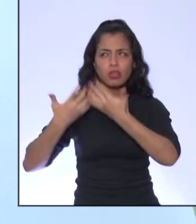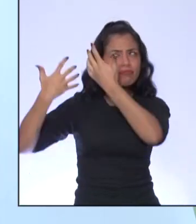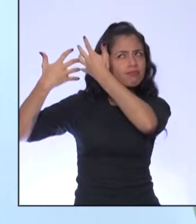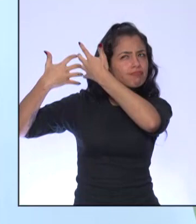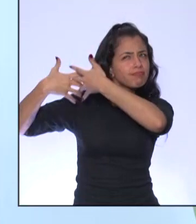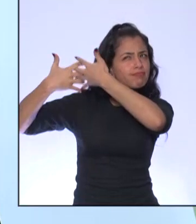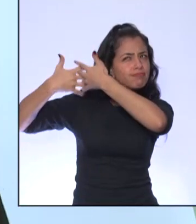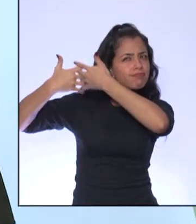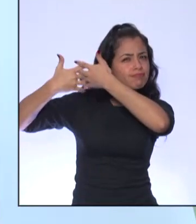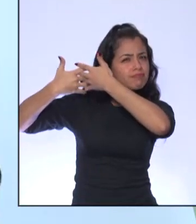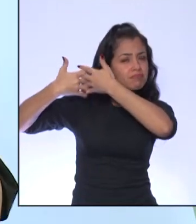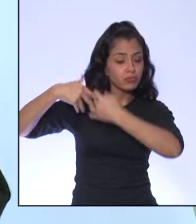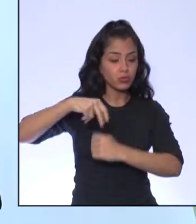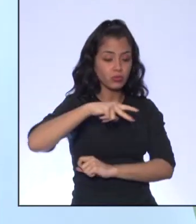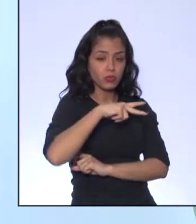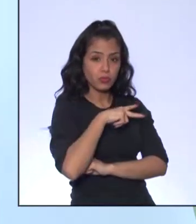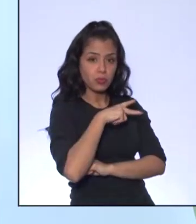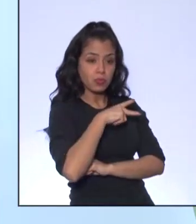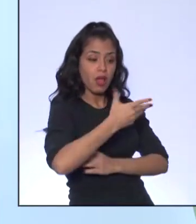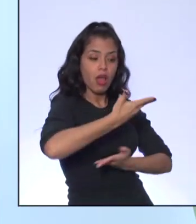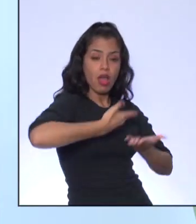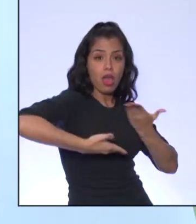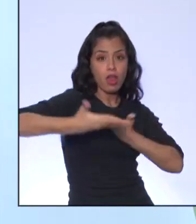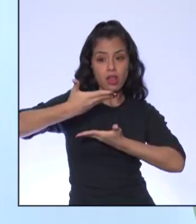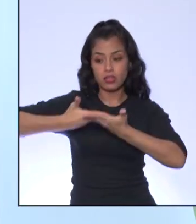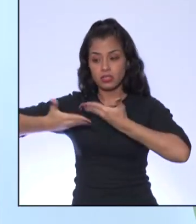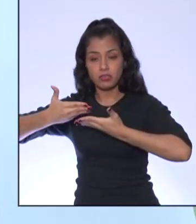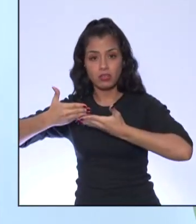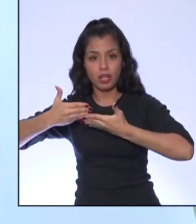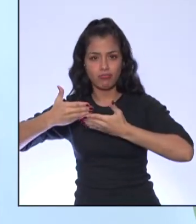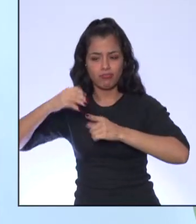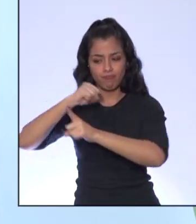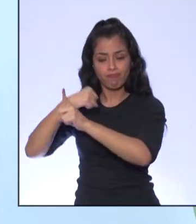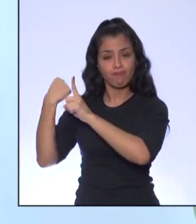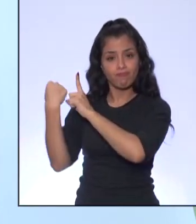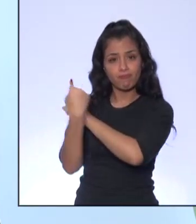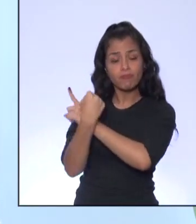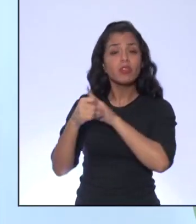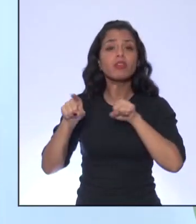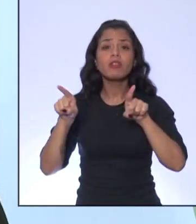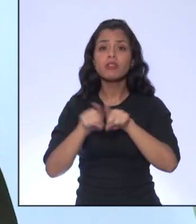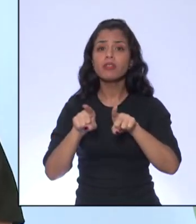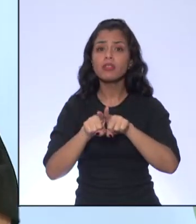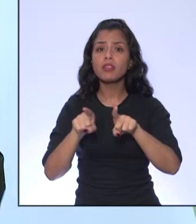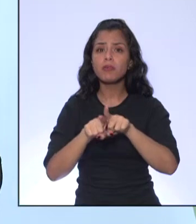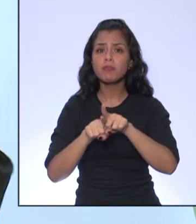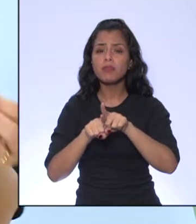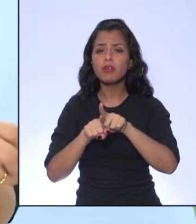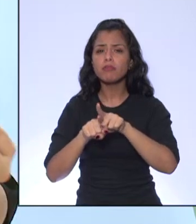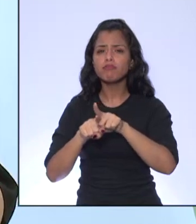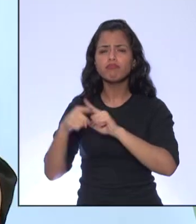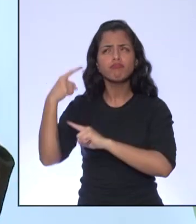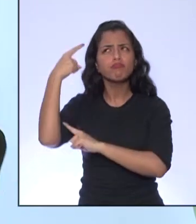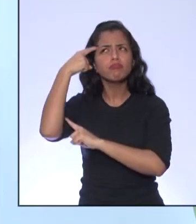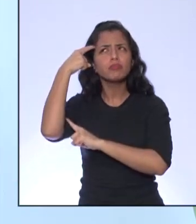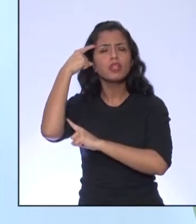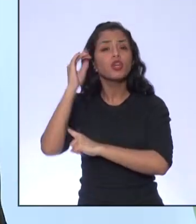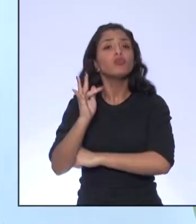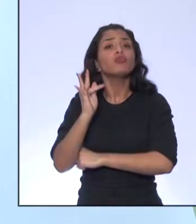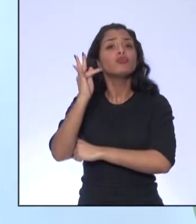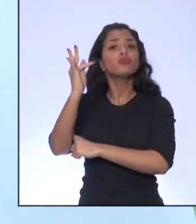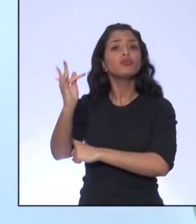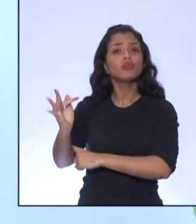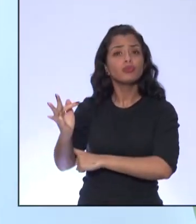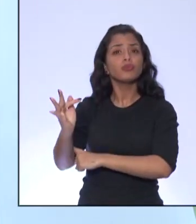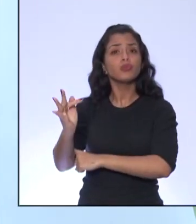em si, nas suas relações com os outros e como ele pode pensar o seu futuro a partir